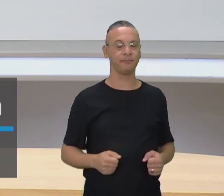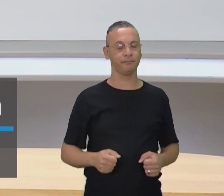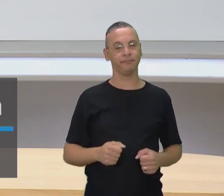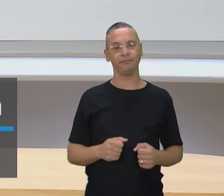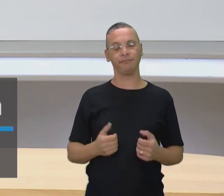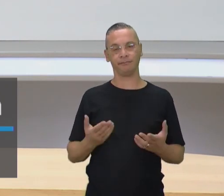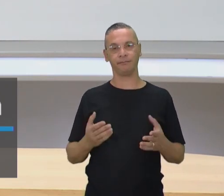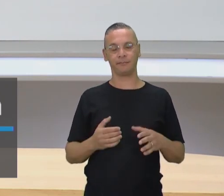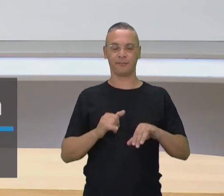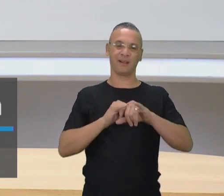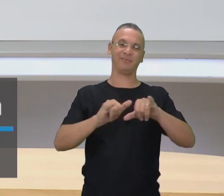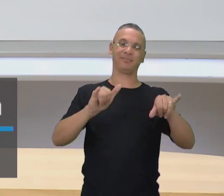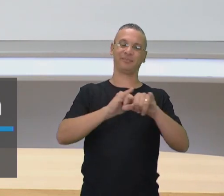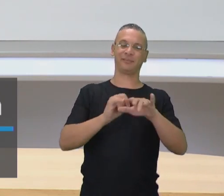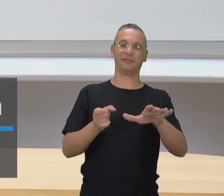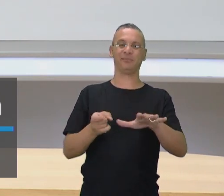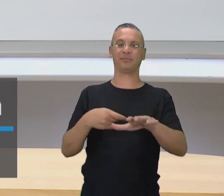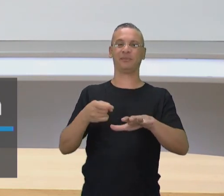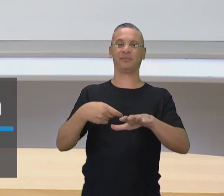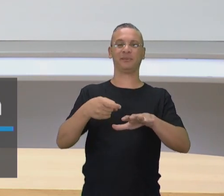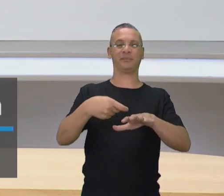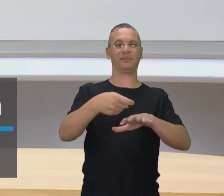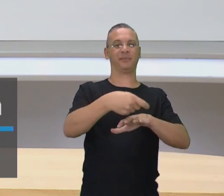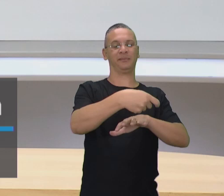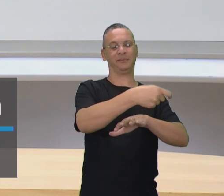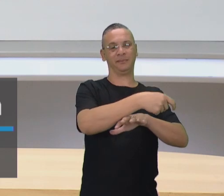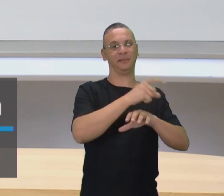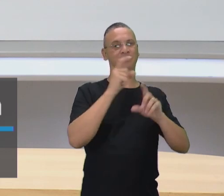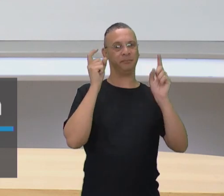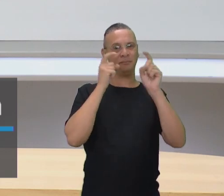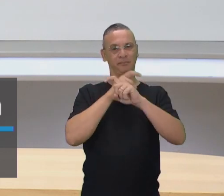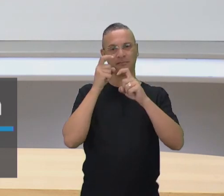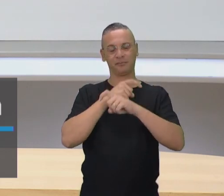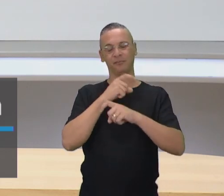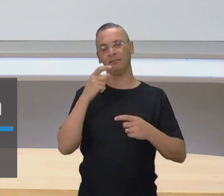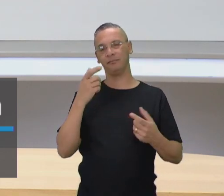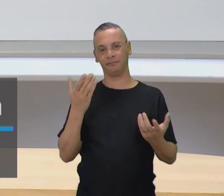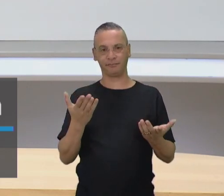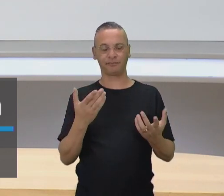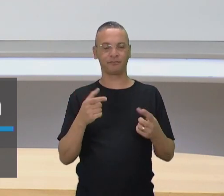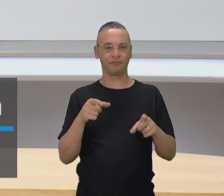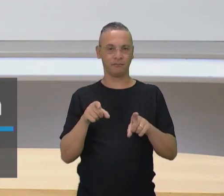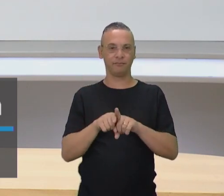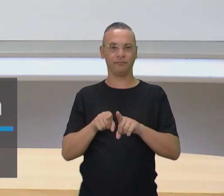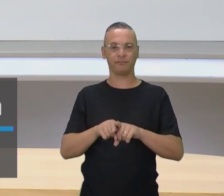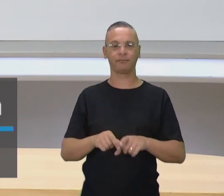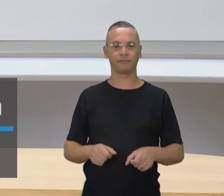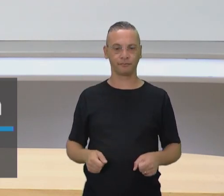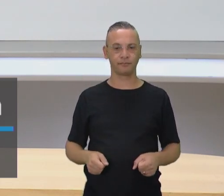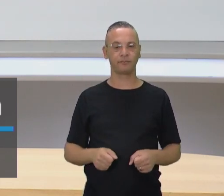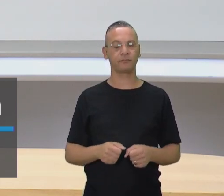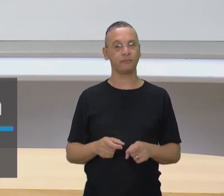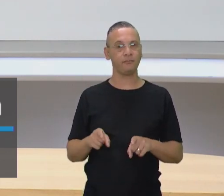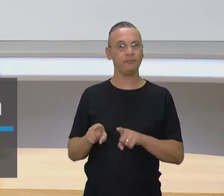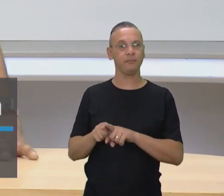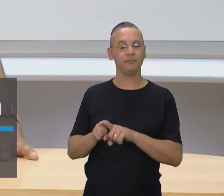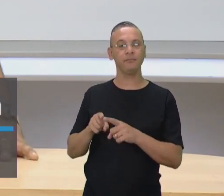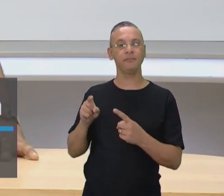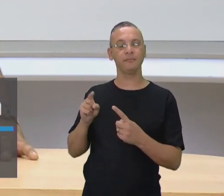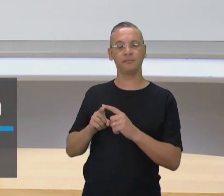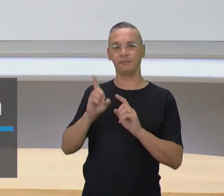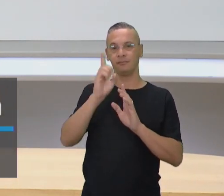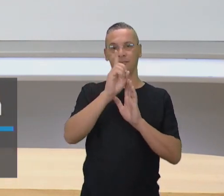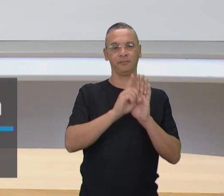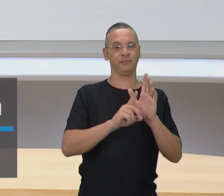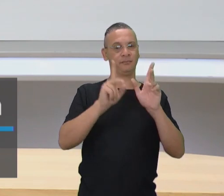aquelas que são falsas, né? Notícias que são inventadas, que não são trazidas como elas realmente aconteceram. E que diz respeito aos direitos